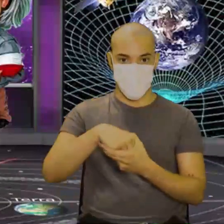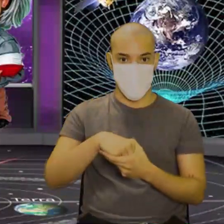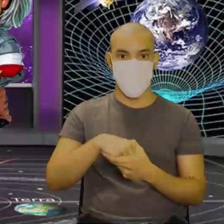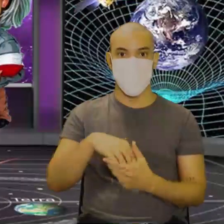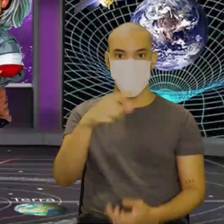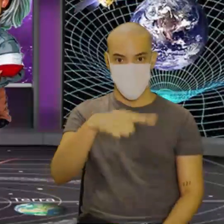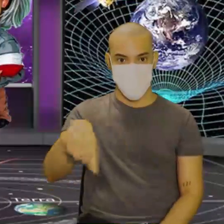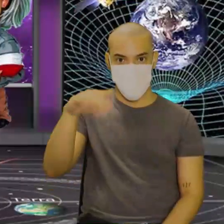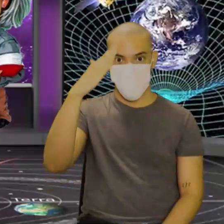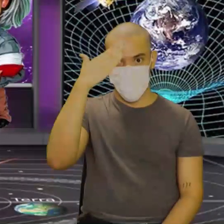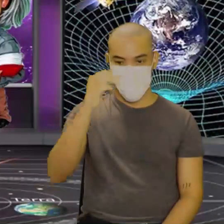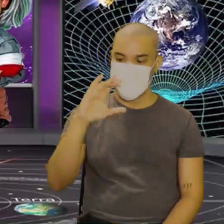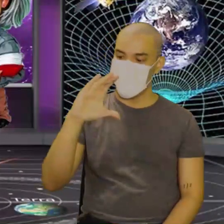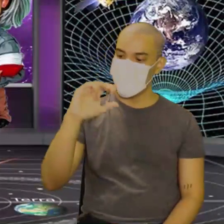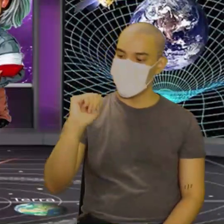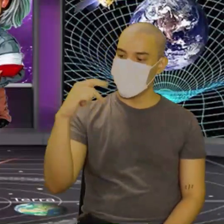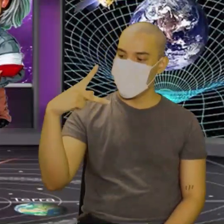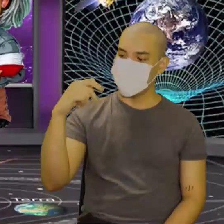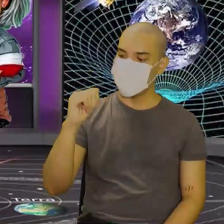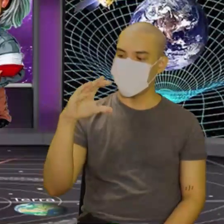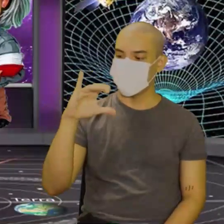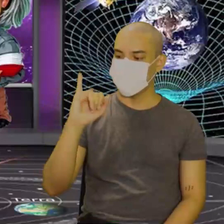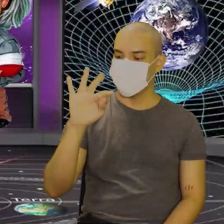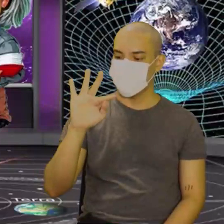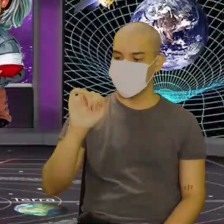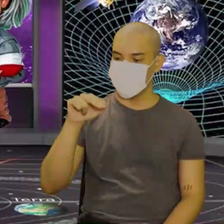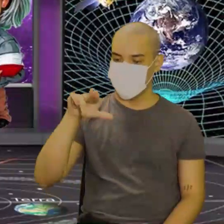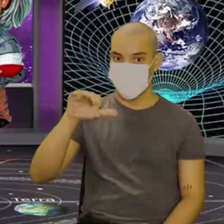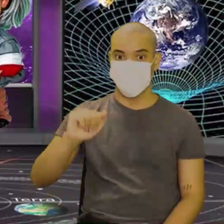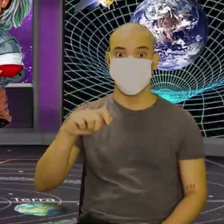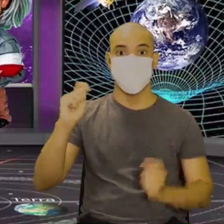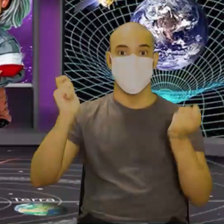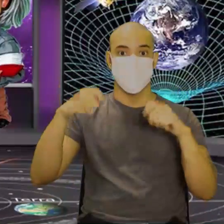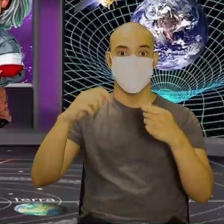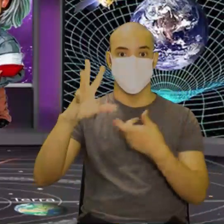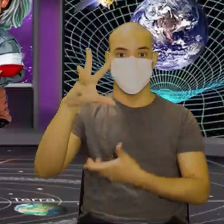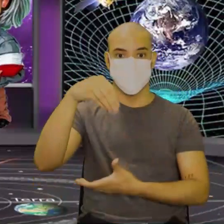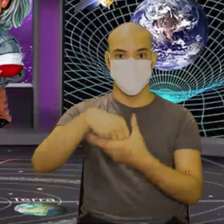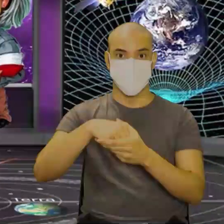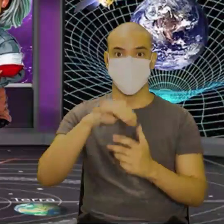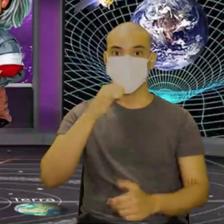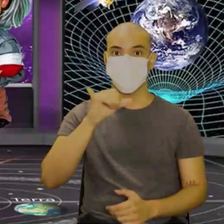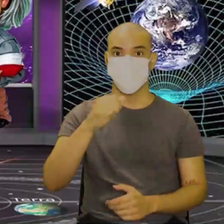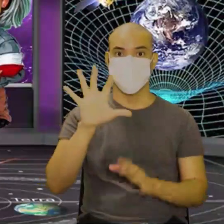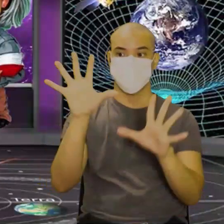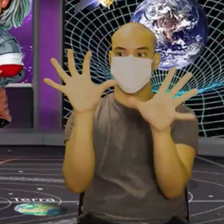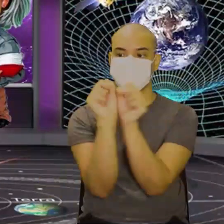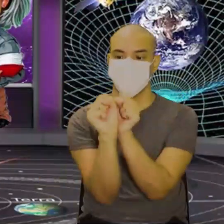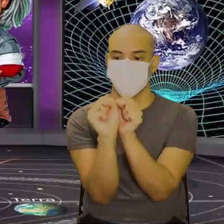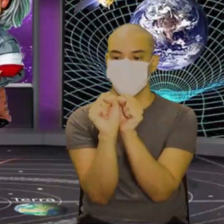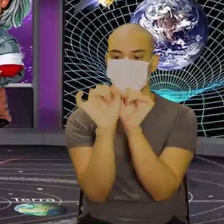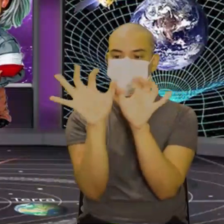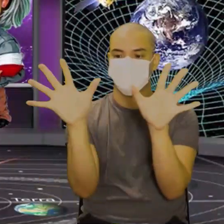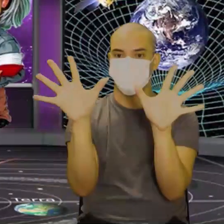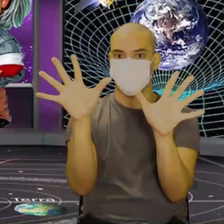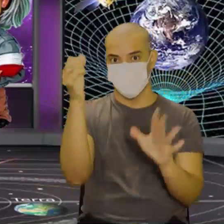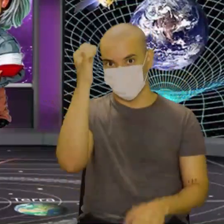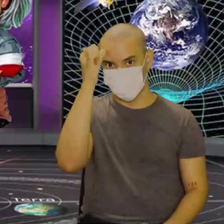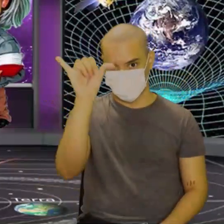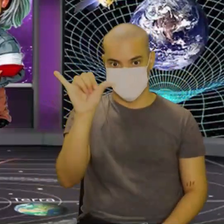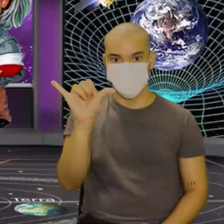de capacitância, que é a capacidade de armazenamento de carga elétrica, e nós vimos aí que